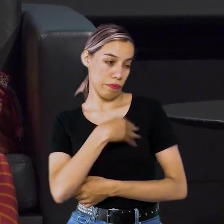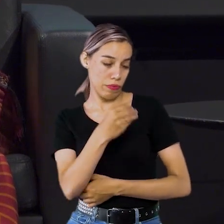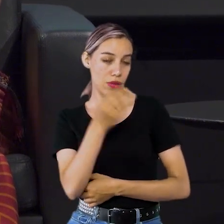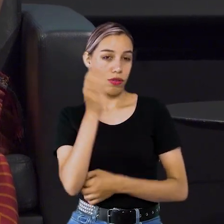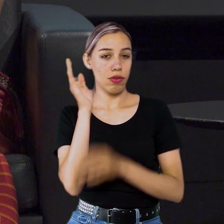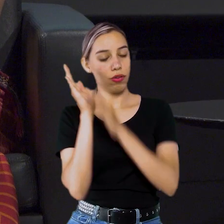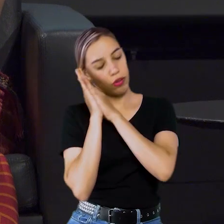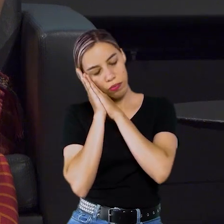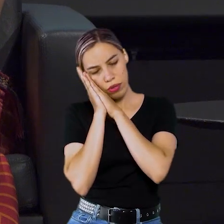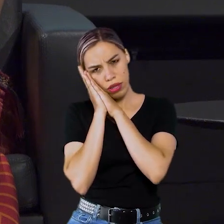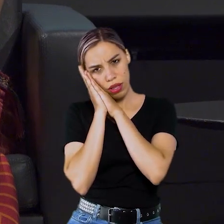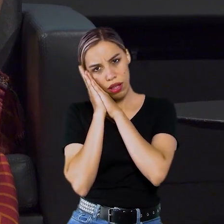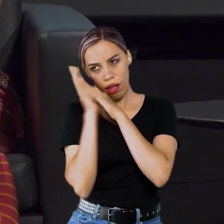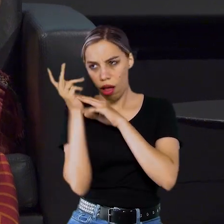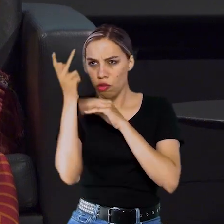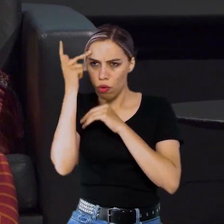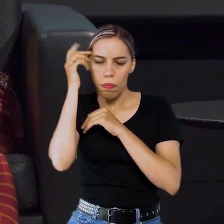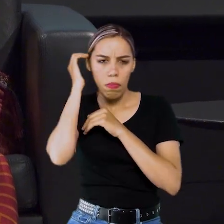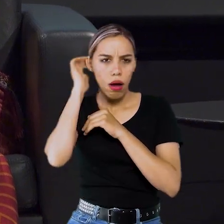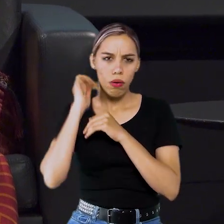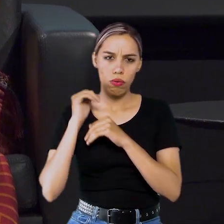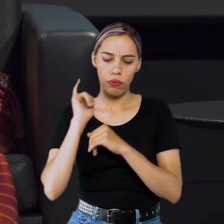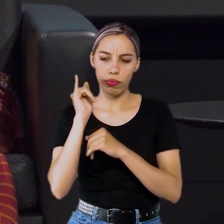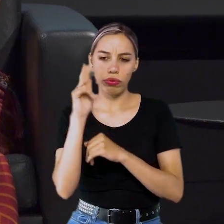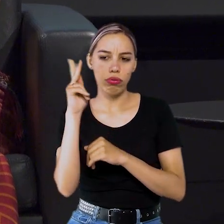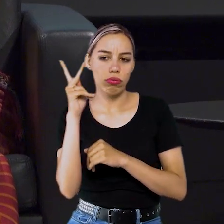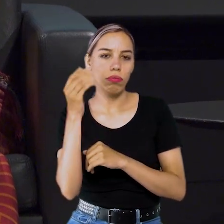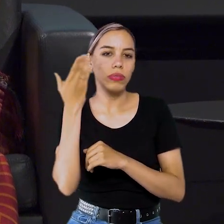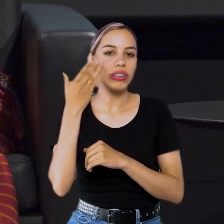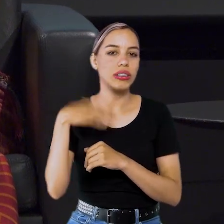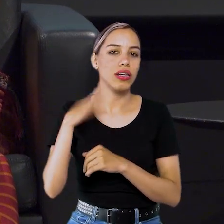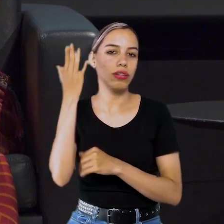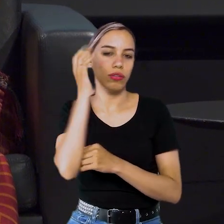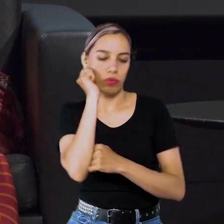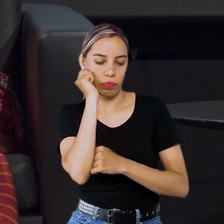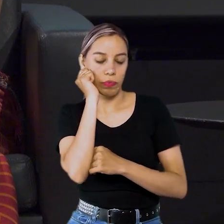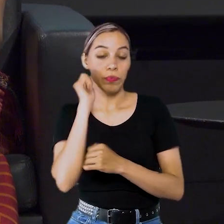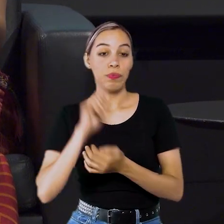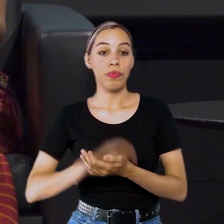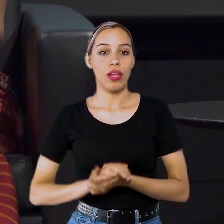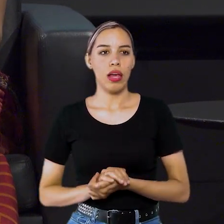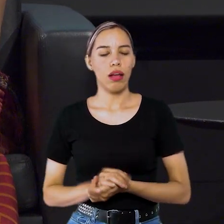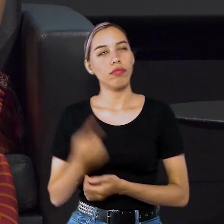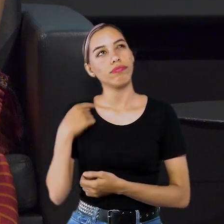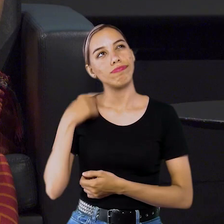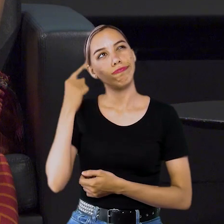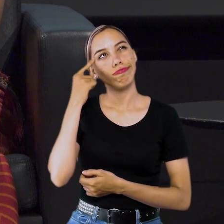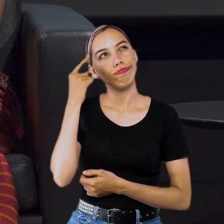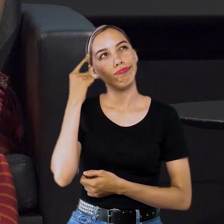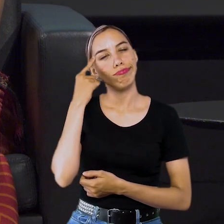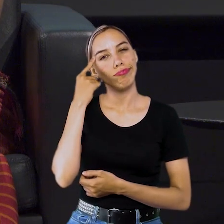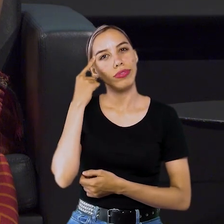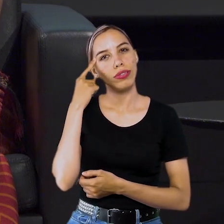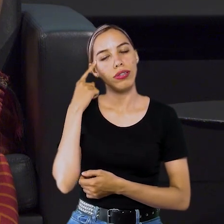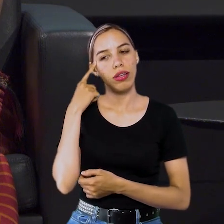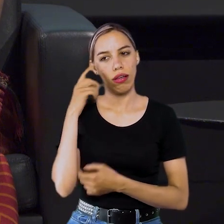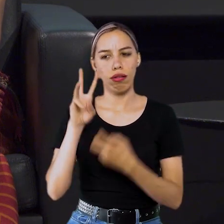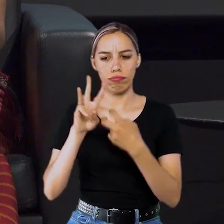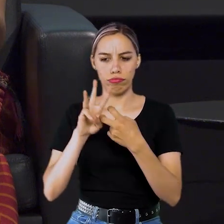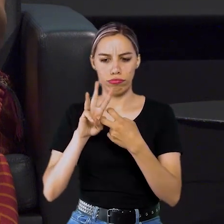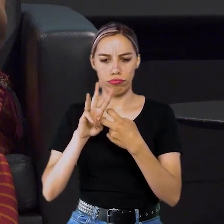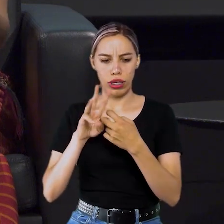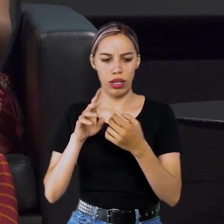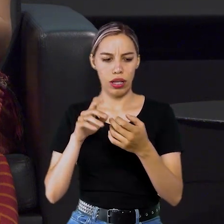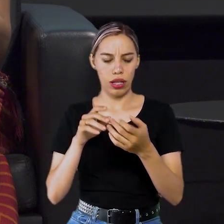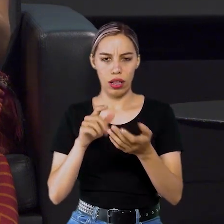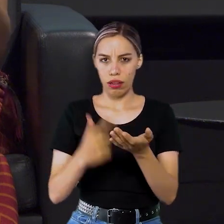para as crianças dormirem. E aí, ao longo dos anos, percebendo a força da literatura indígena cada vez